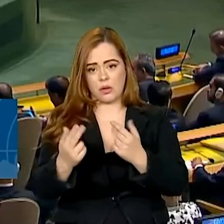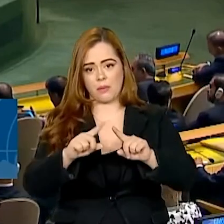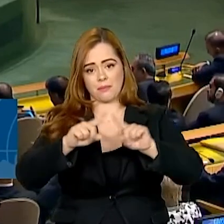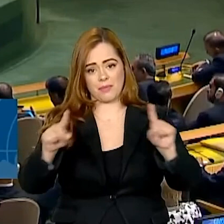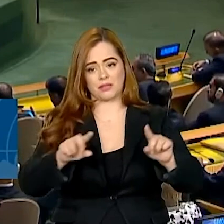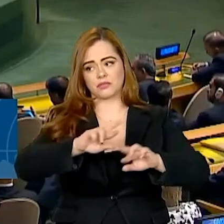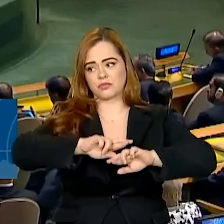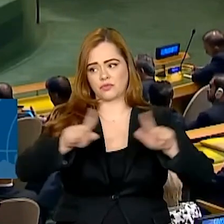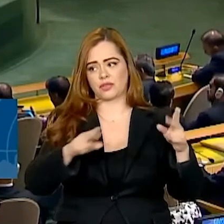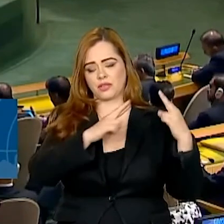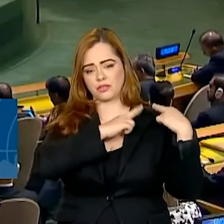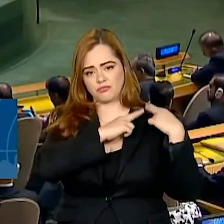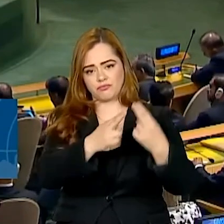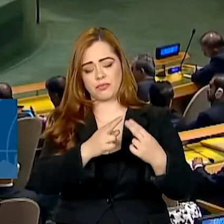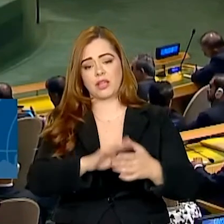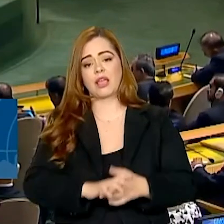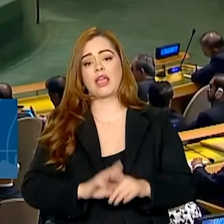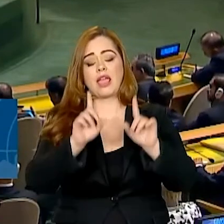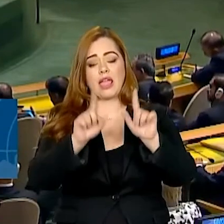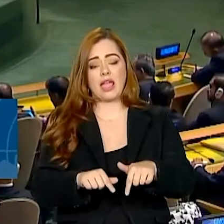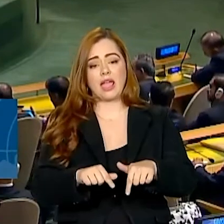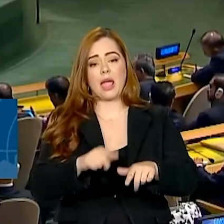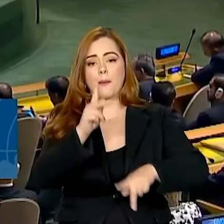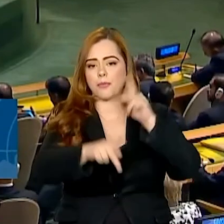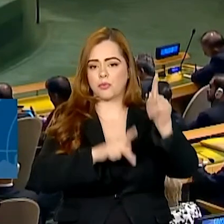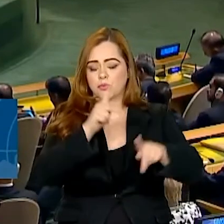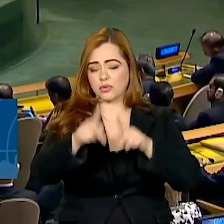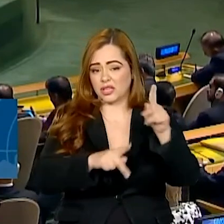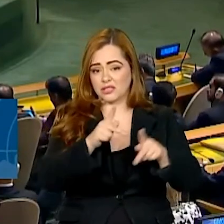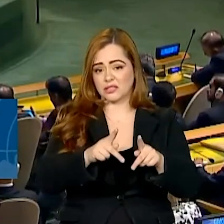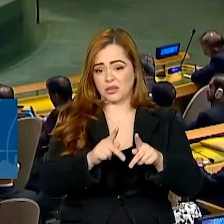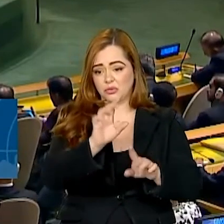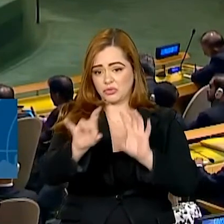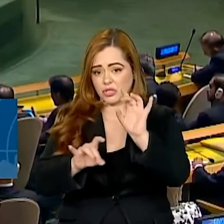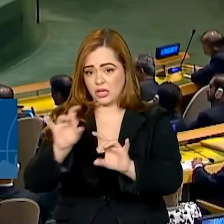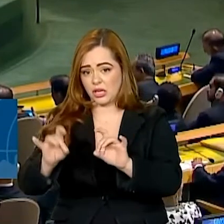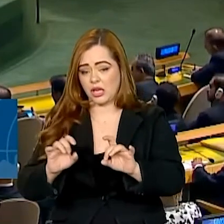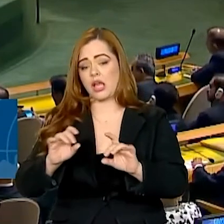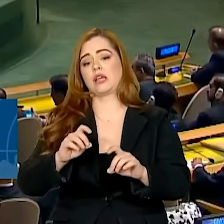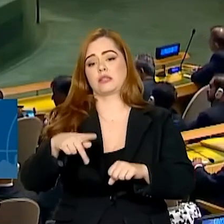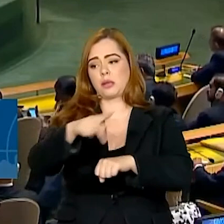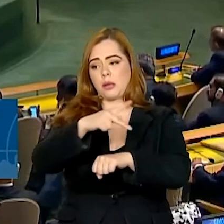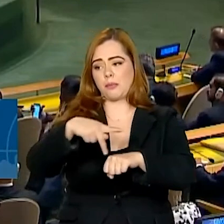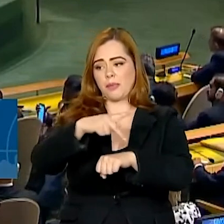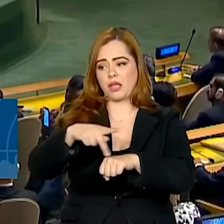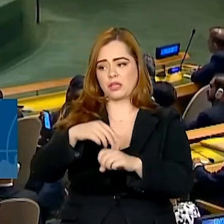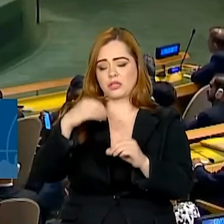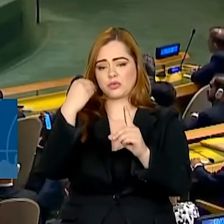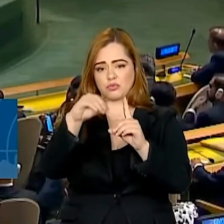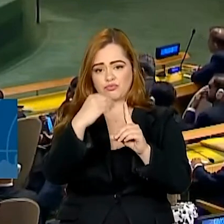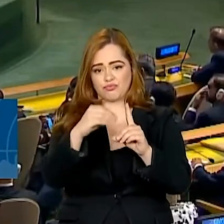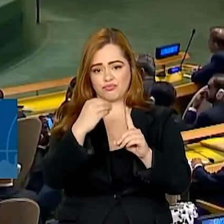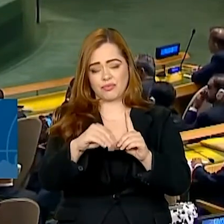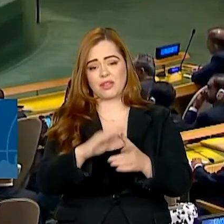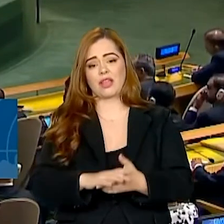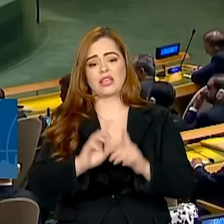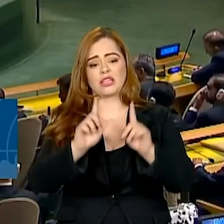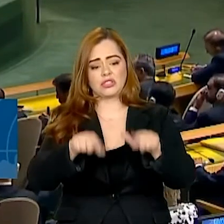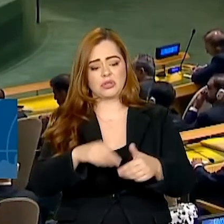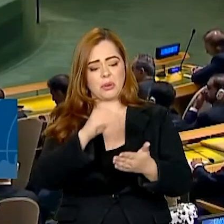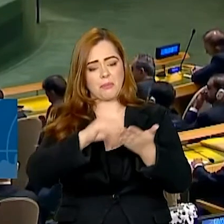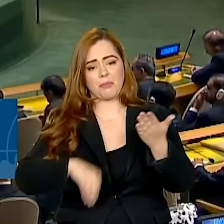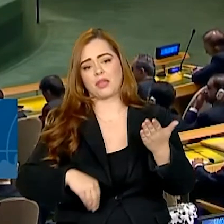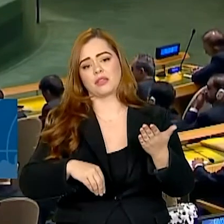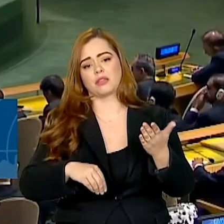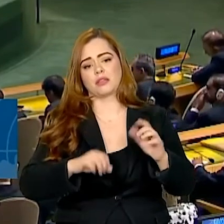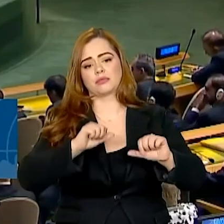diferenciadas. São as populações vulneráveis do sul global as mais afetadas pelas perdas de danos causados